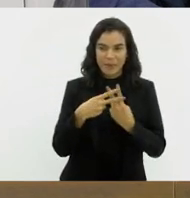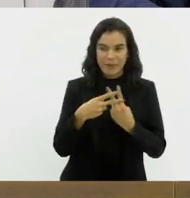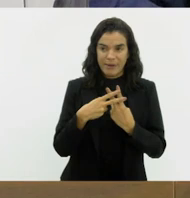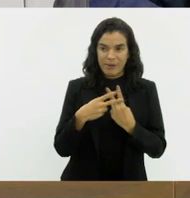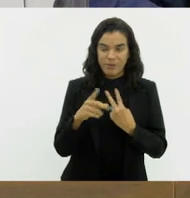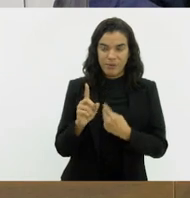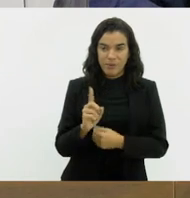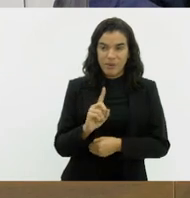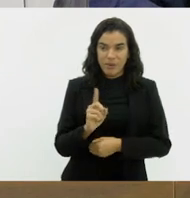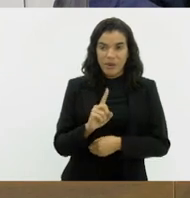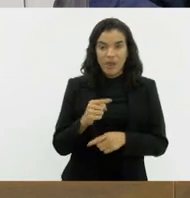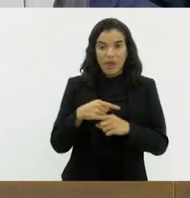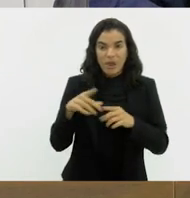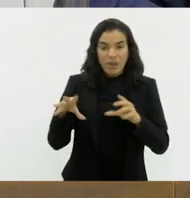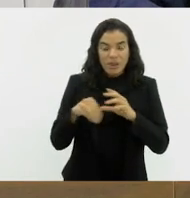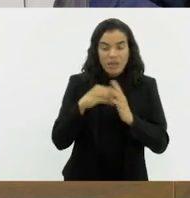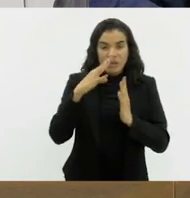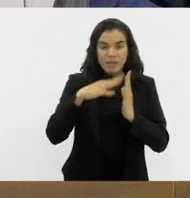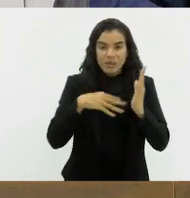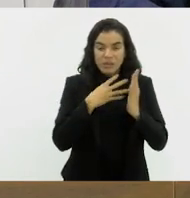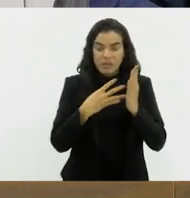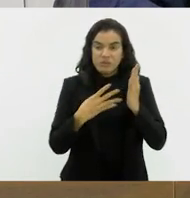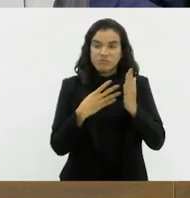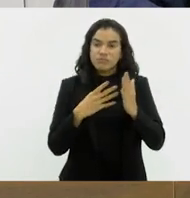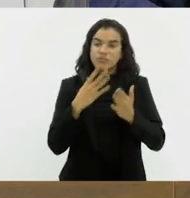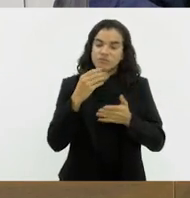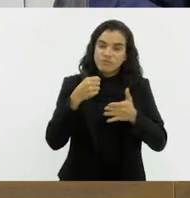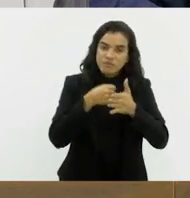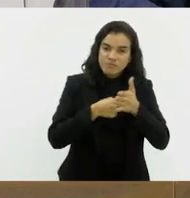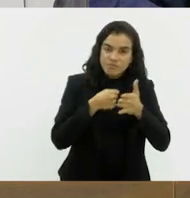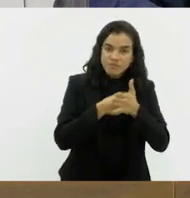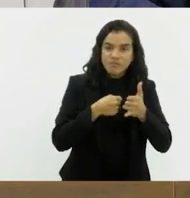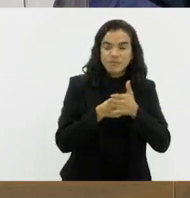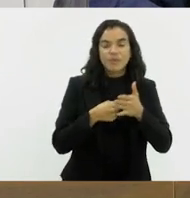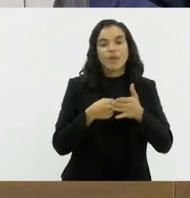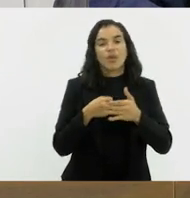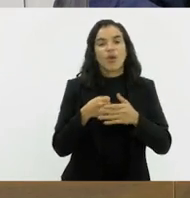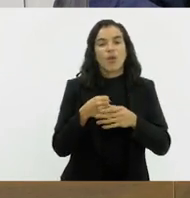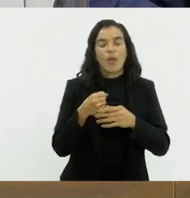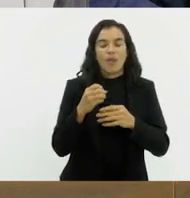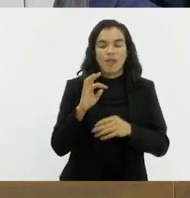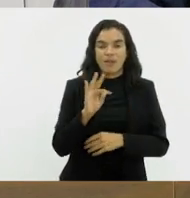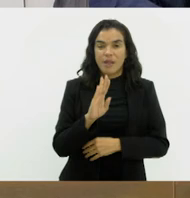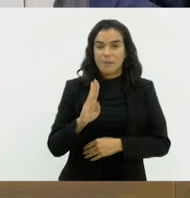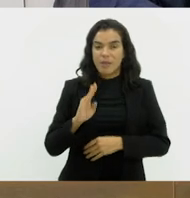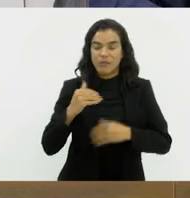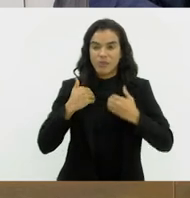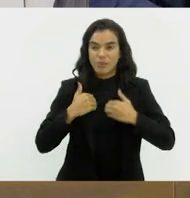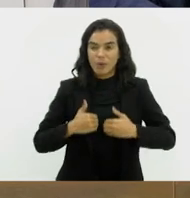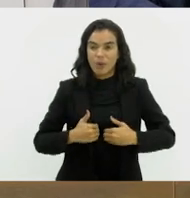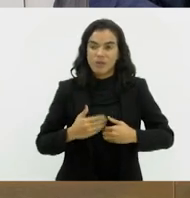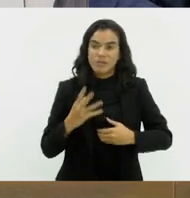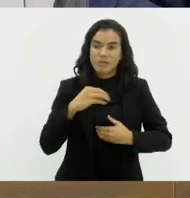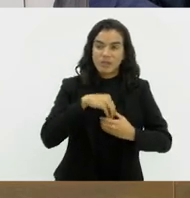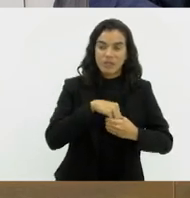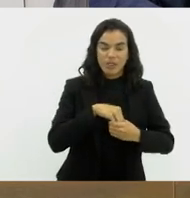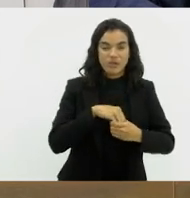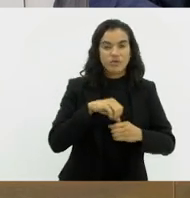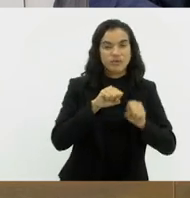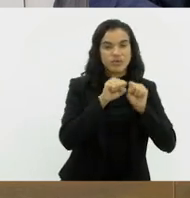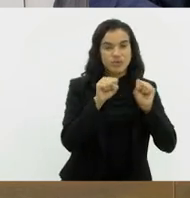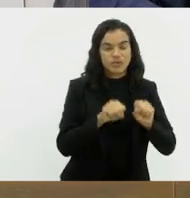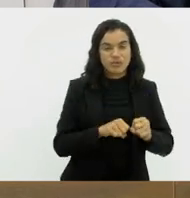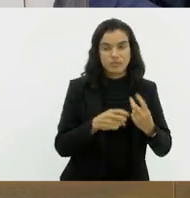à implementação de um plano eficaz de enfrentamento à tuberculose no âmbito do sistema prisional. Né? Tem uma